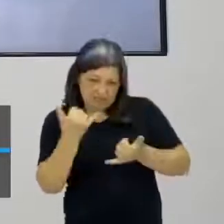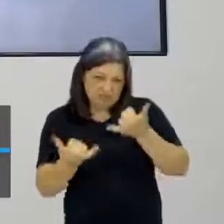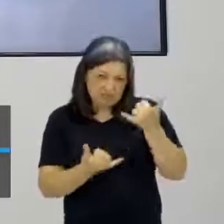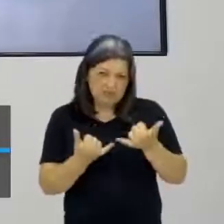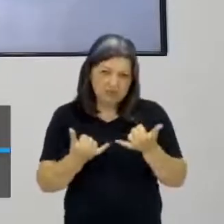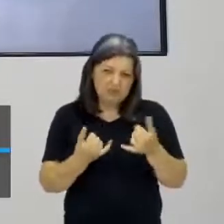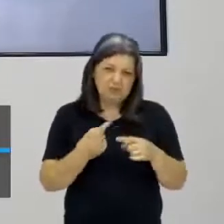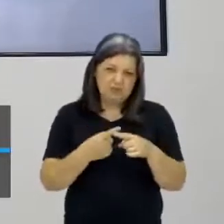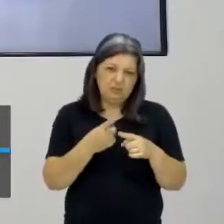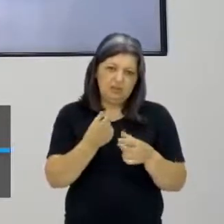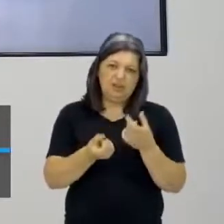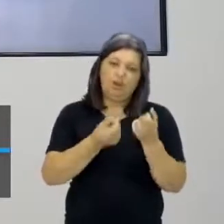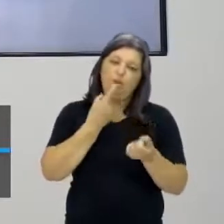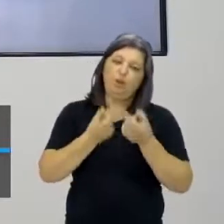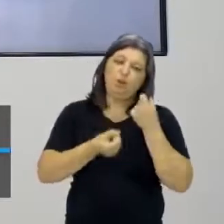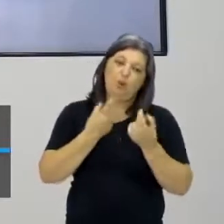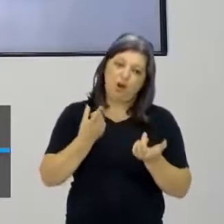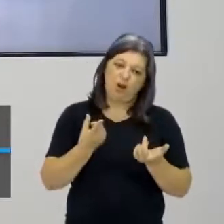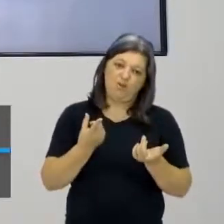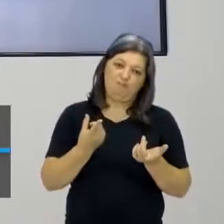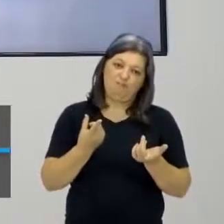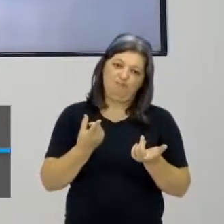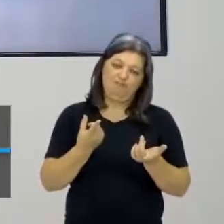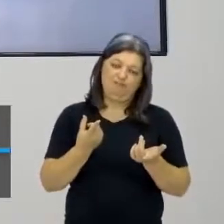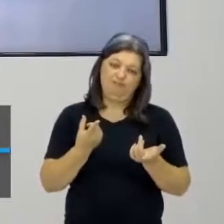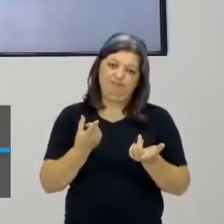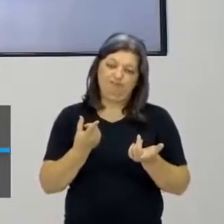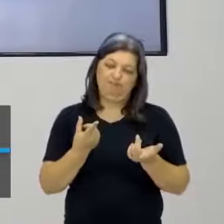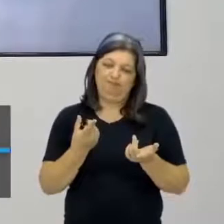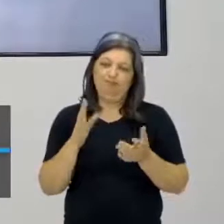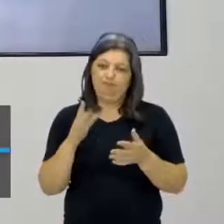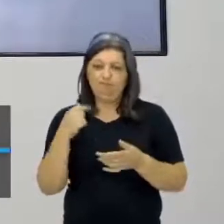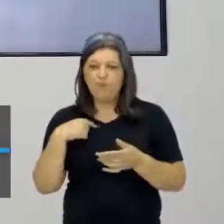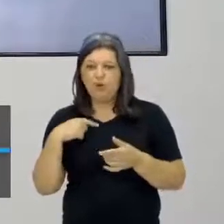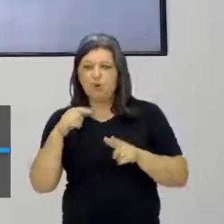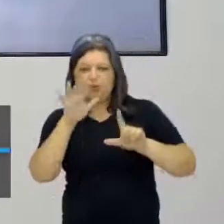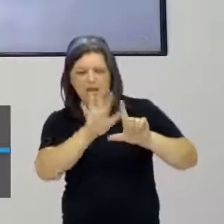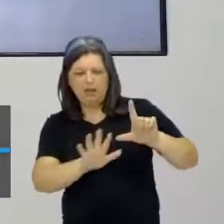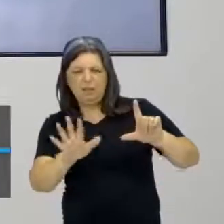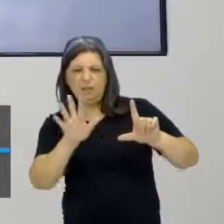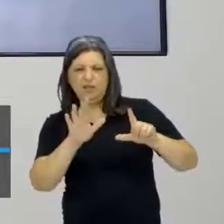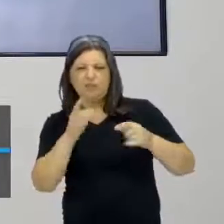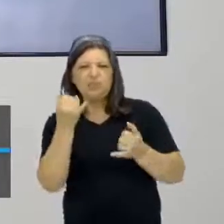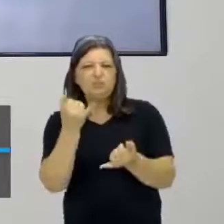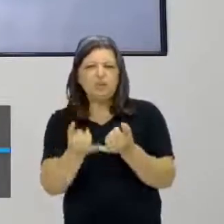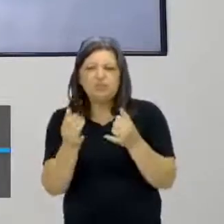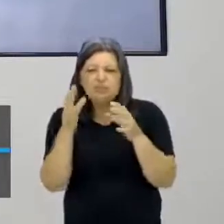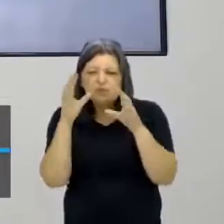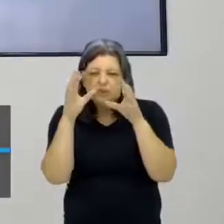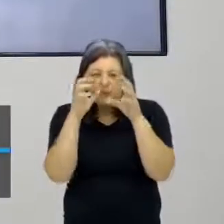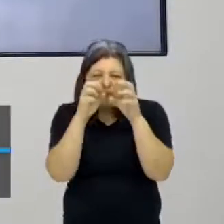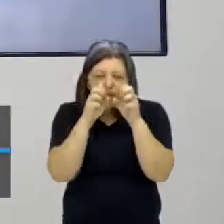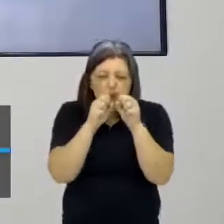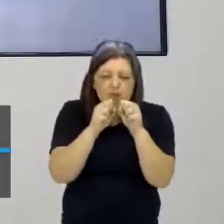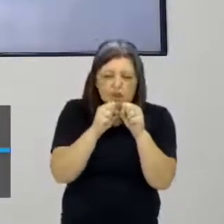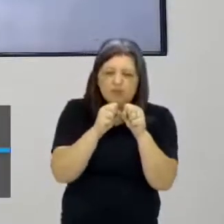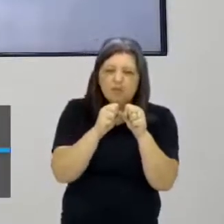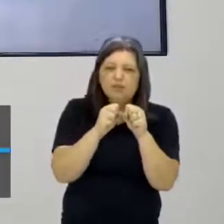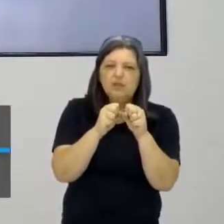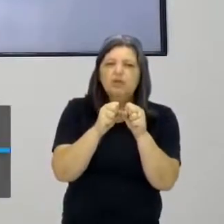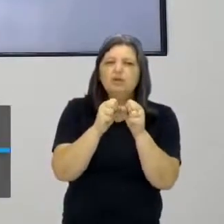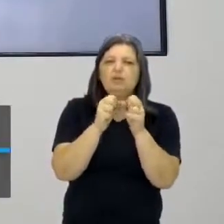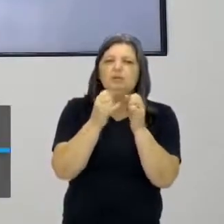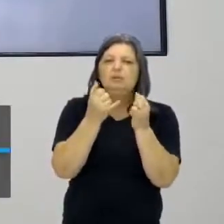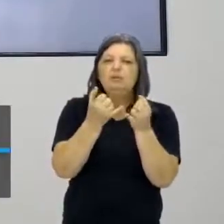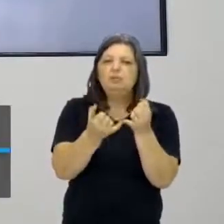divertindo? Porque ele está comendo pipoca. Pipoca. E a imagem toda escura traz um ar meio sombrio para a